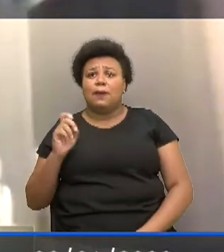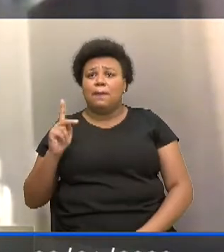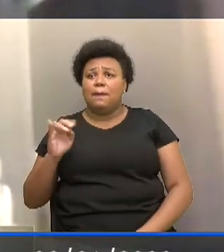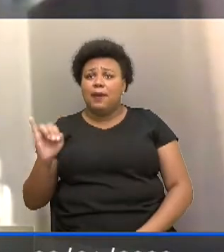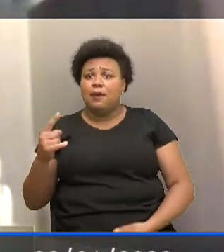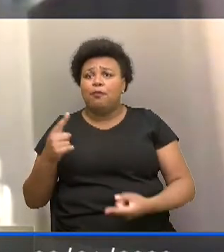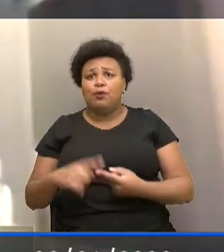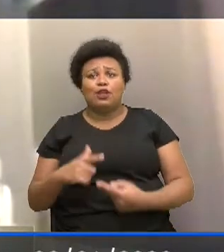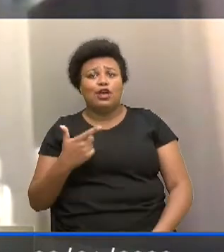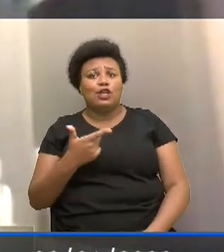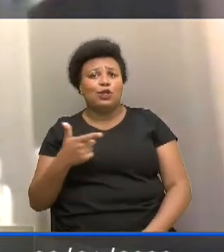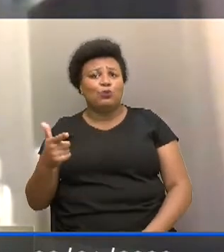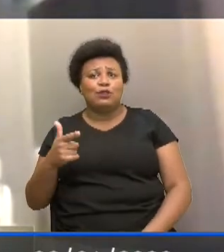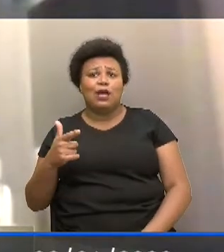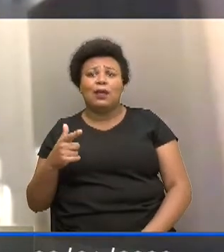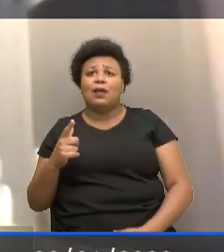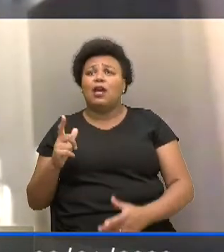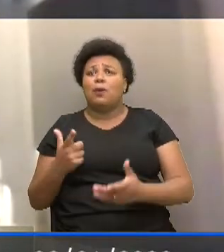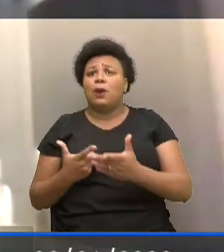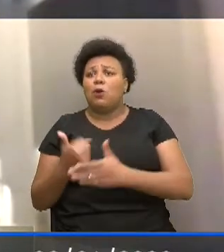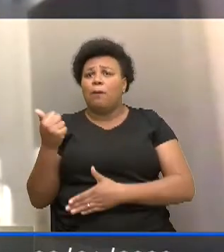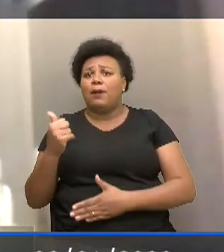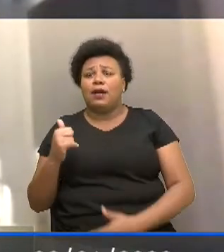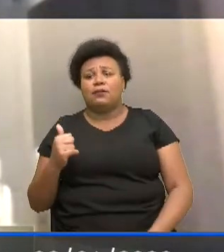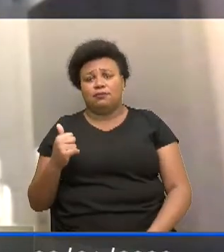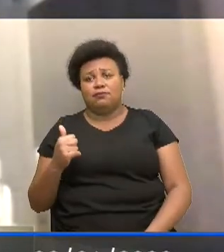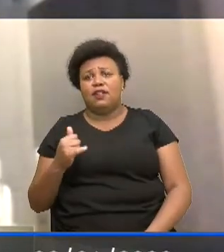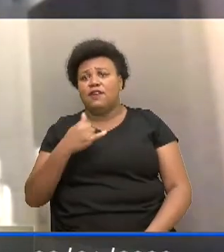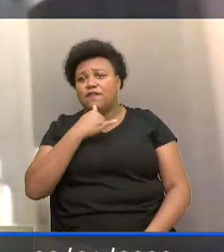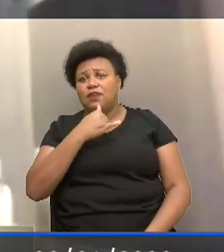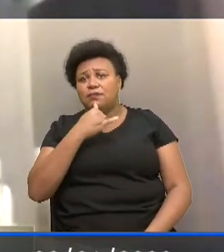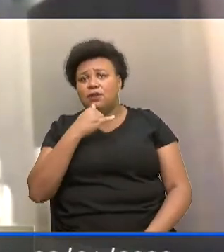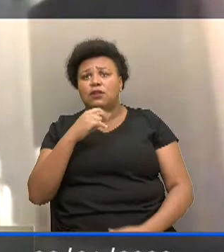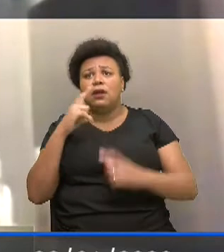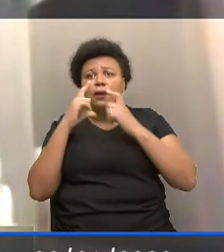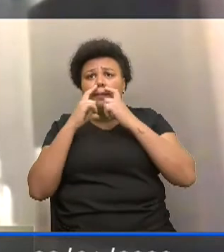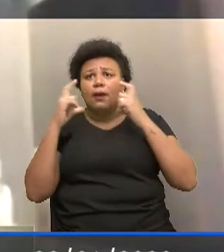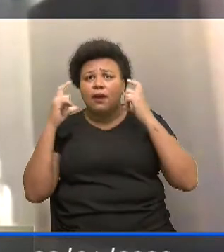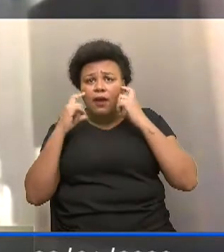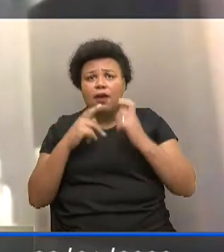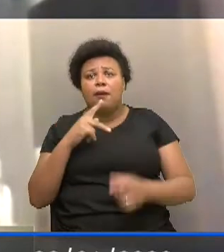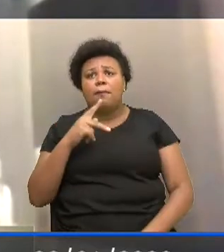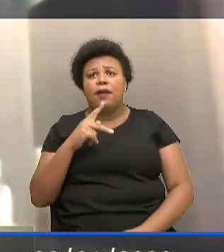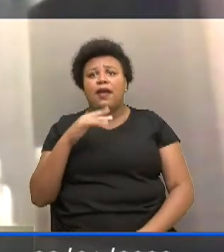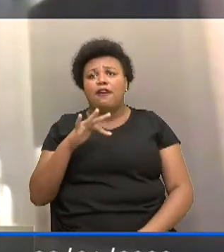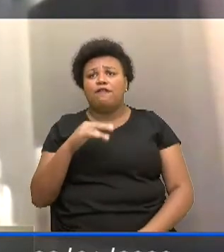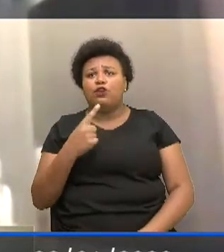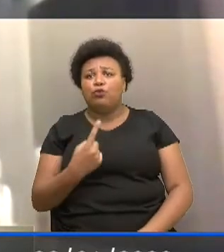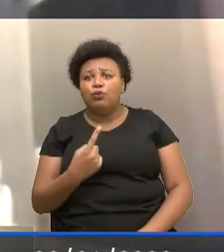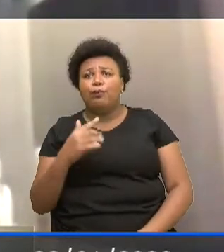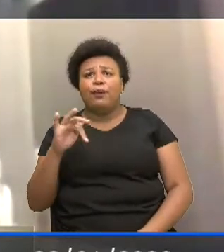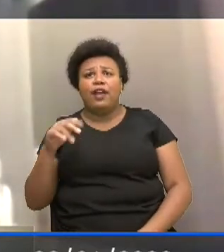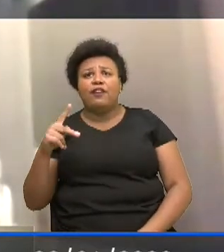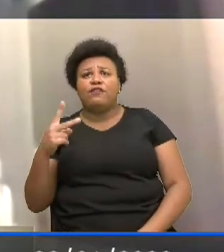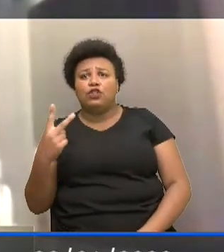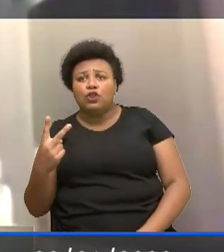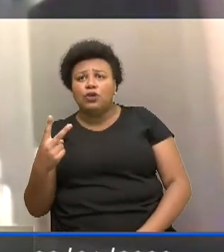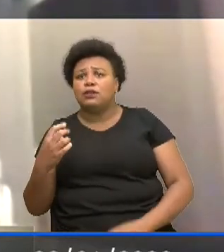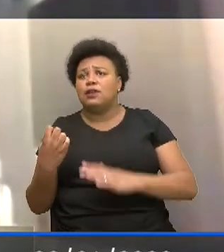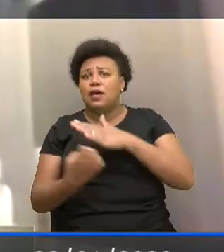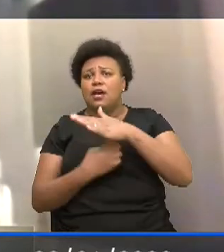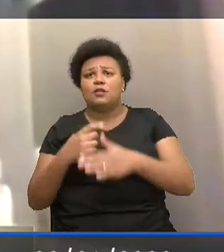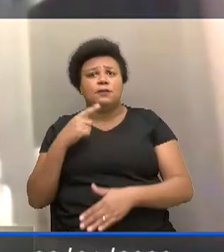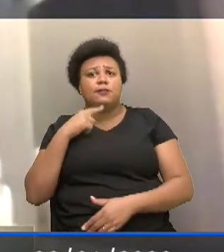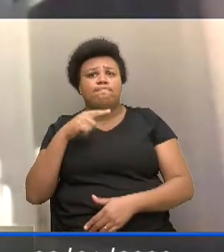não temos à disposição para compra, infelizmente, né? Máscaras PFF1, máscaras PFF2, as empresas não estão conseguindo